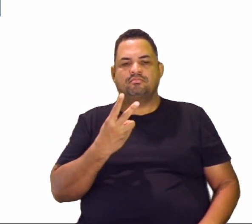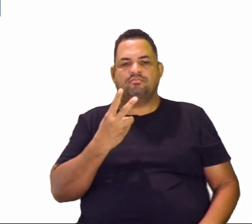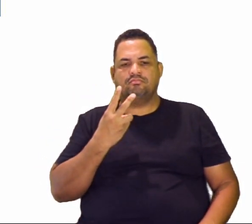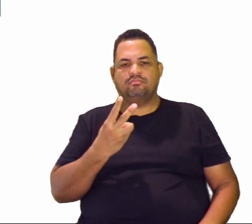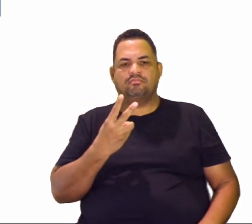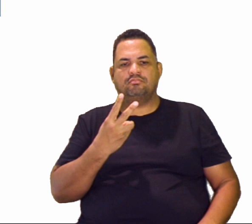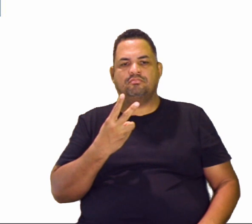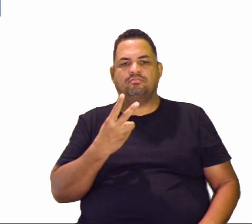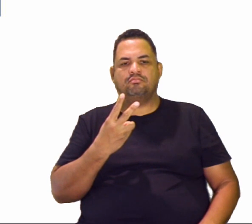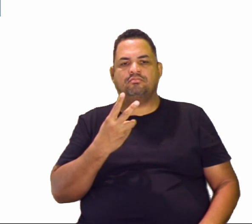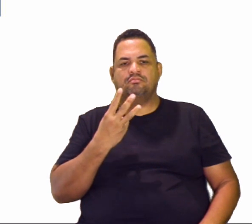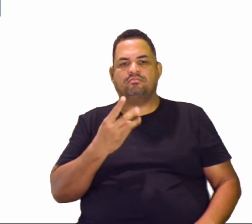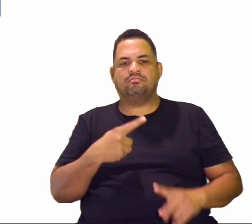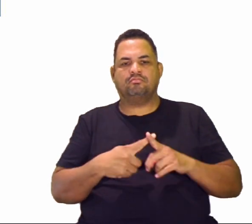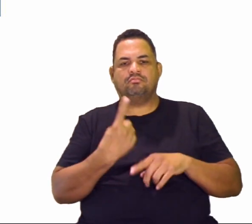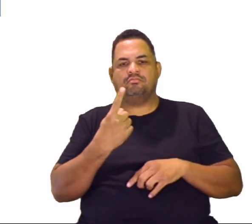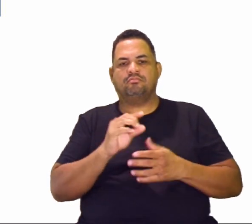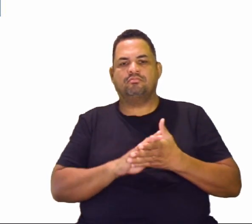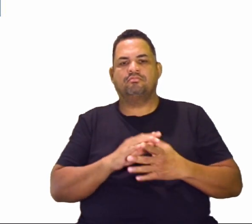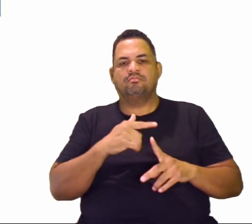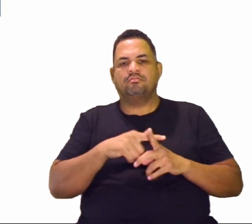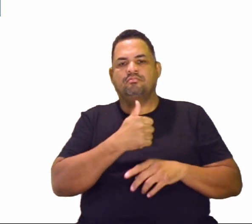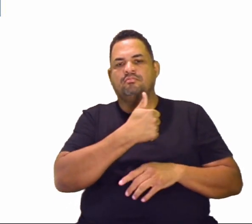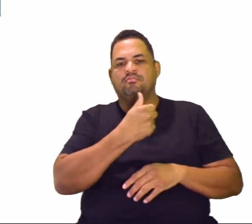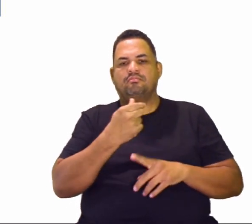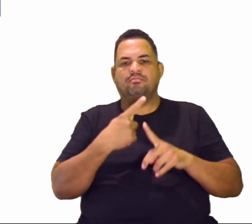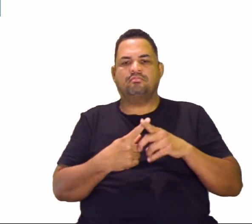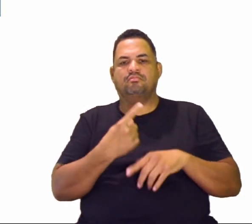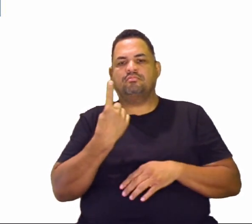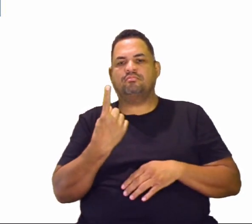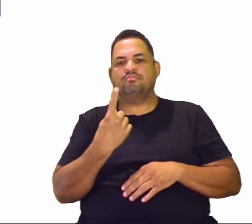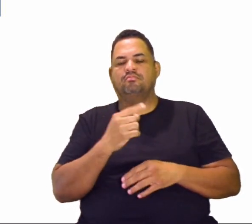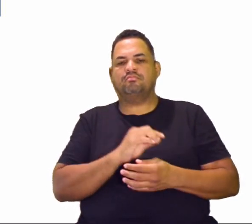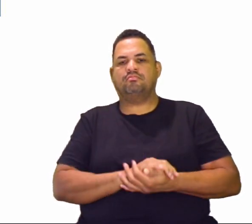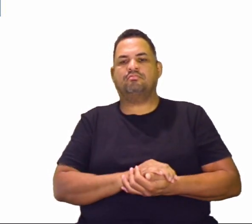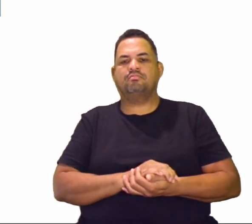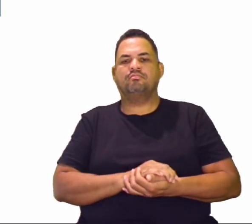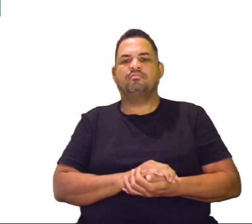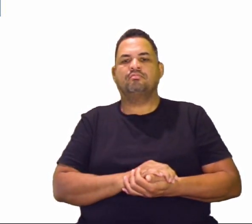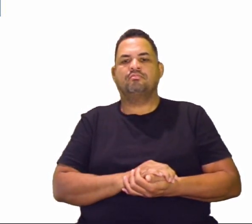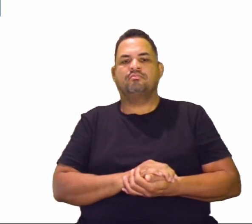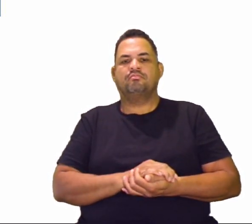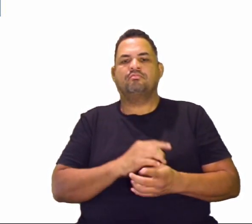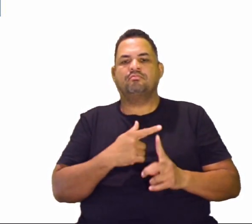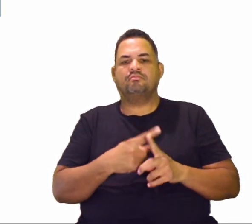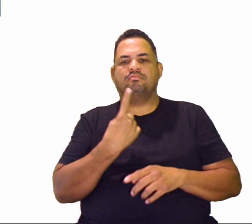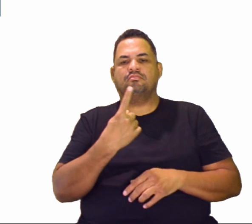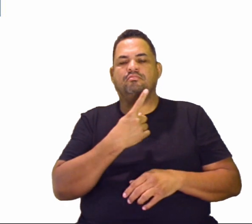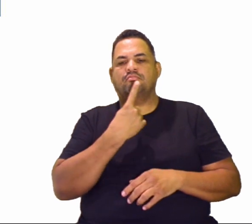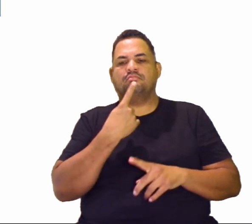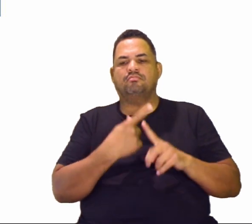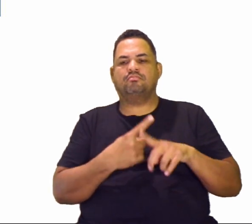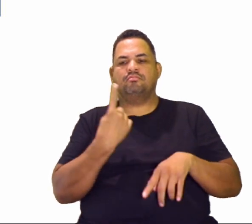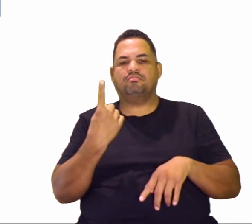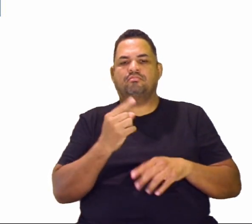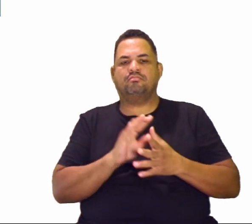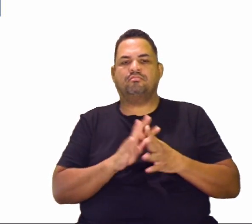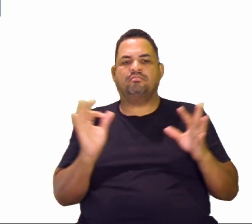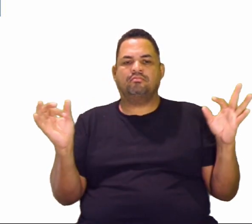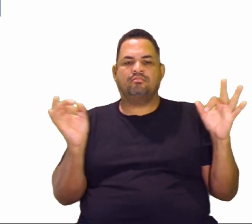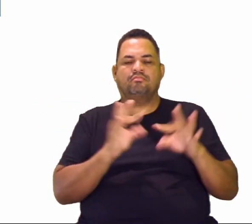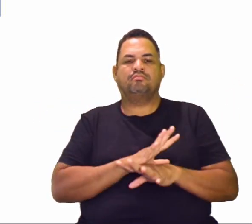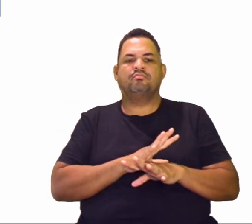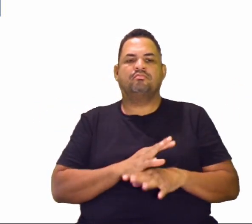é 23. Mais 16 vezes 1 é 16. Mais 1 vezes 1,